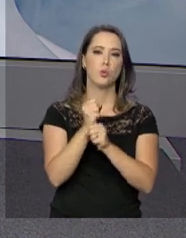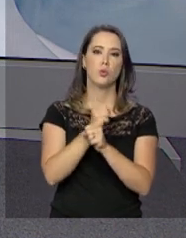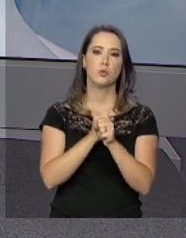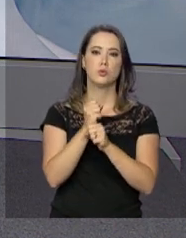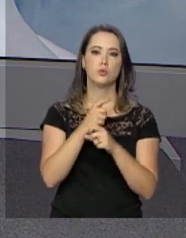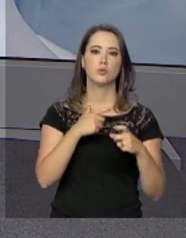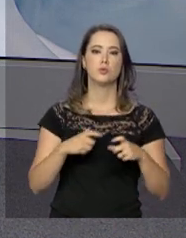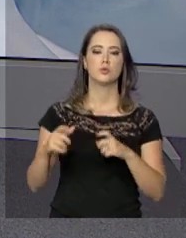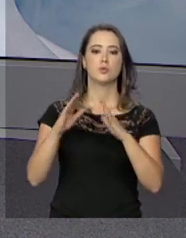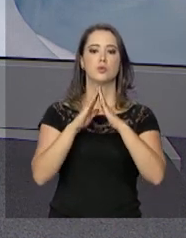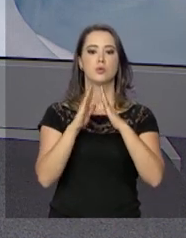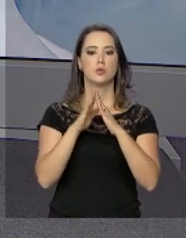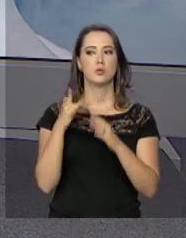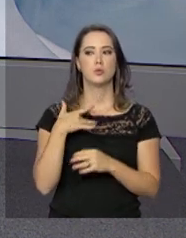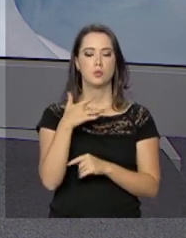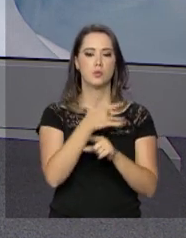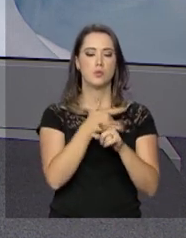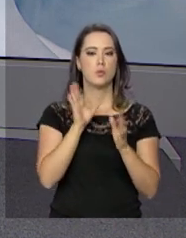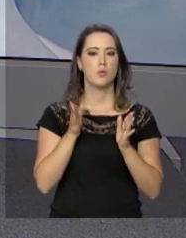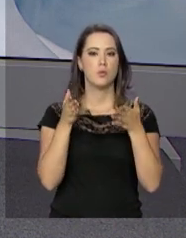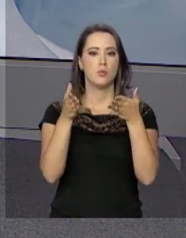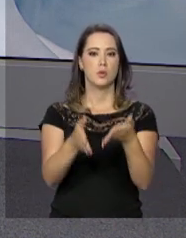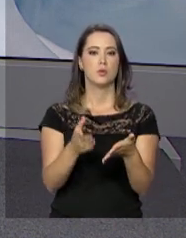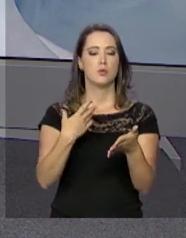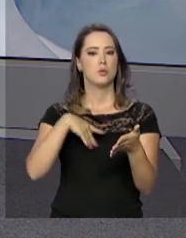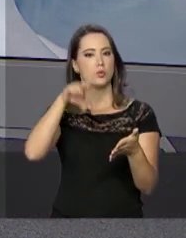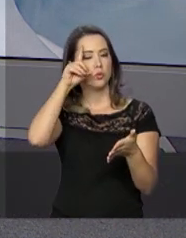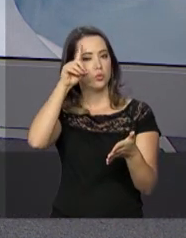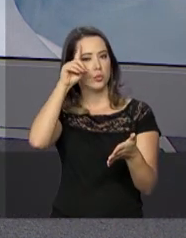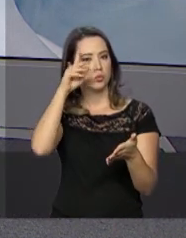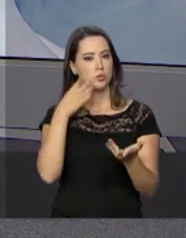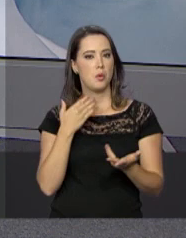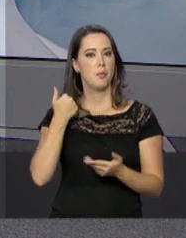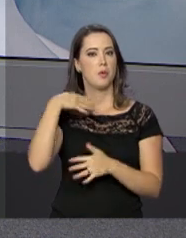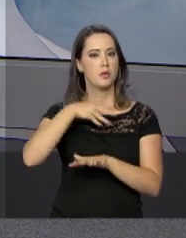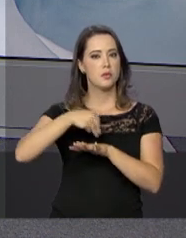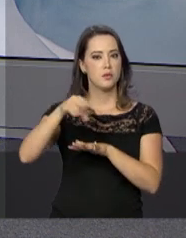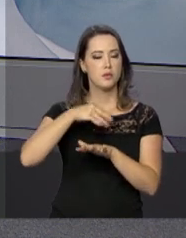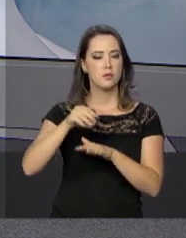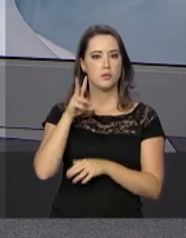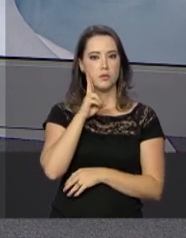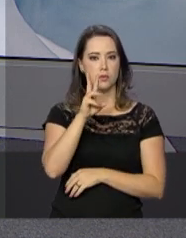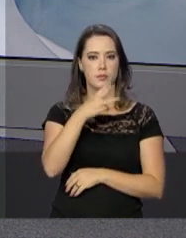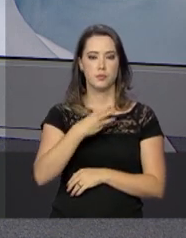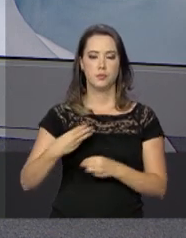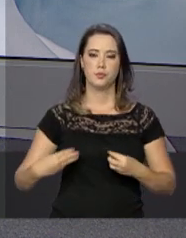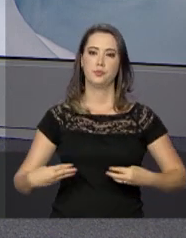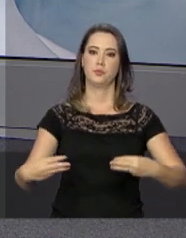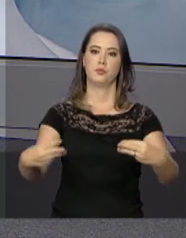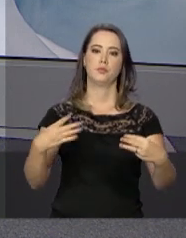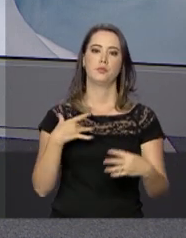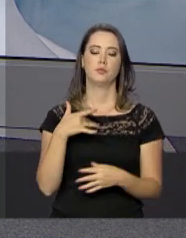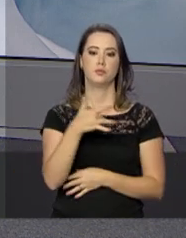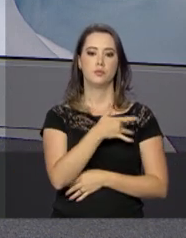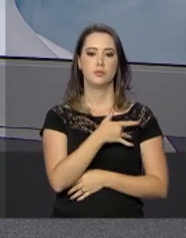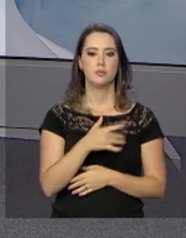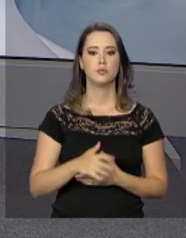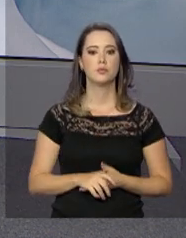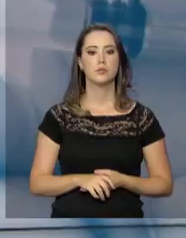de saúde e fazem parte do calendário de rotina. Para mais informações, acesse a página do Ministério da